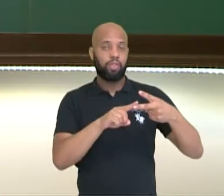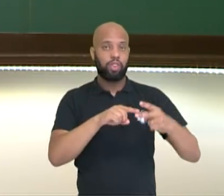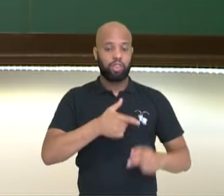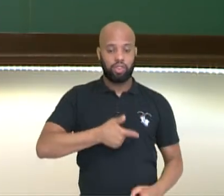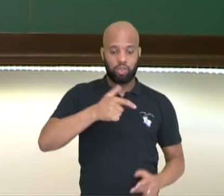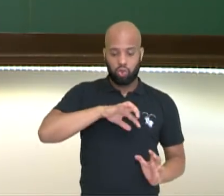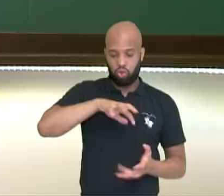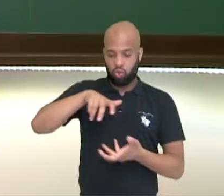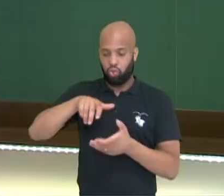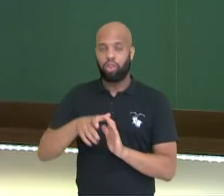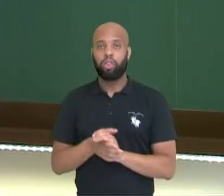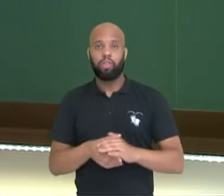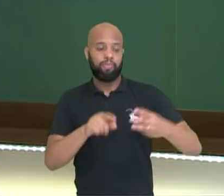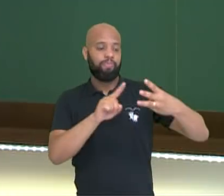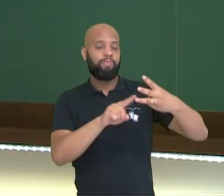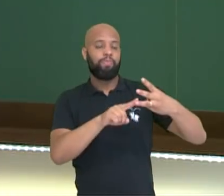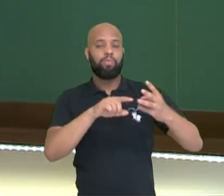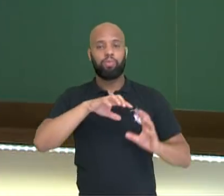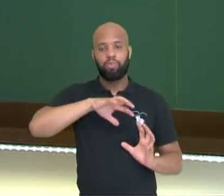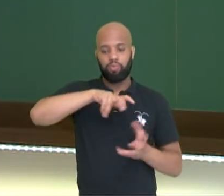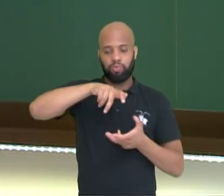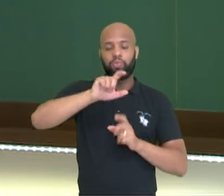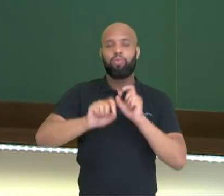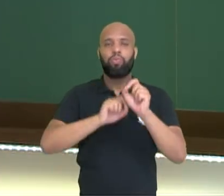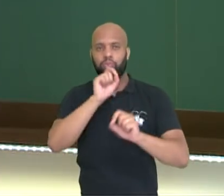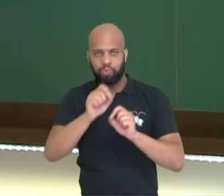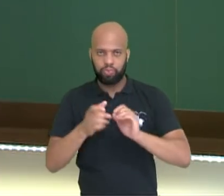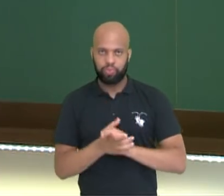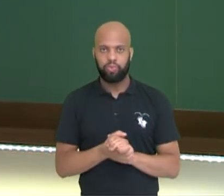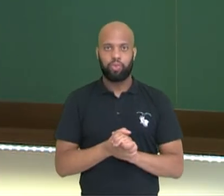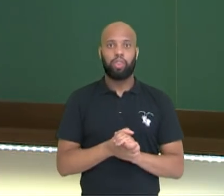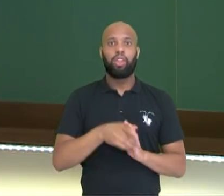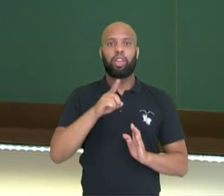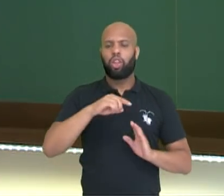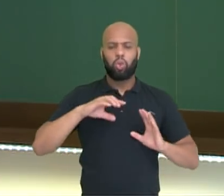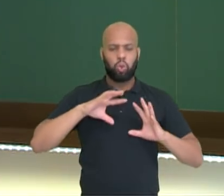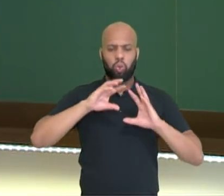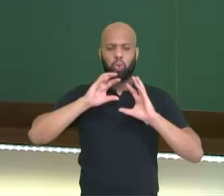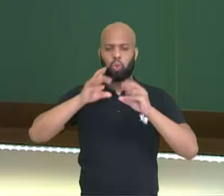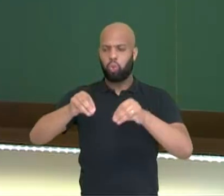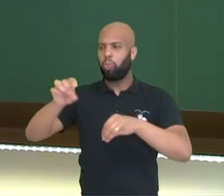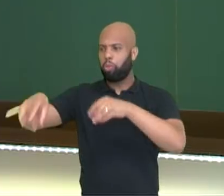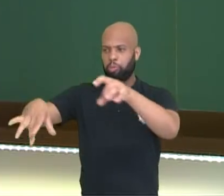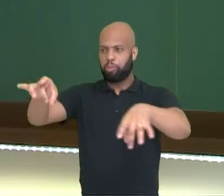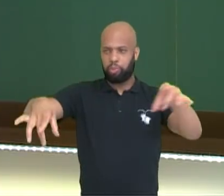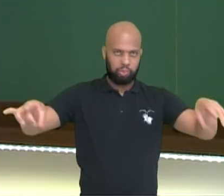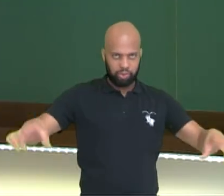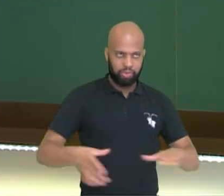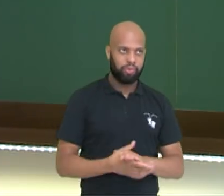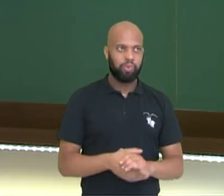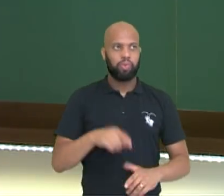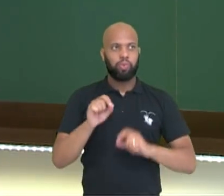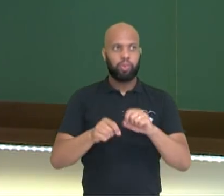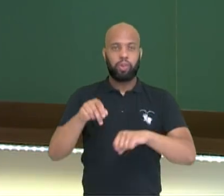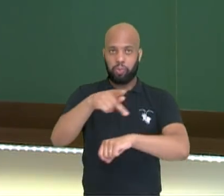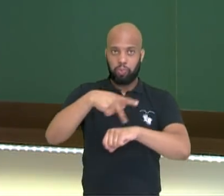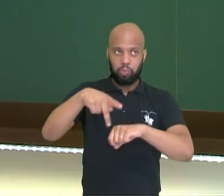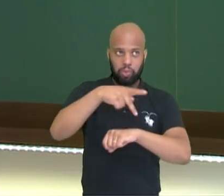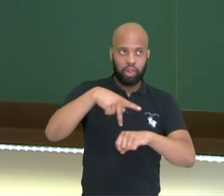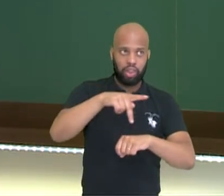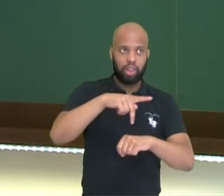E aí a gente tinha também um terceiro mundo, que a gente pode dizer que é tudo que sobrou. O que era o terceiro mundo? Os